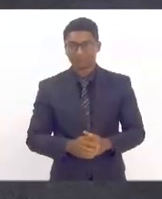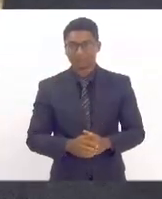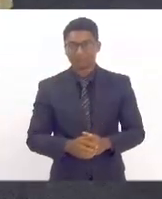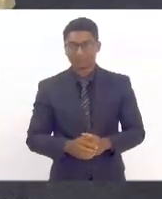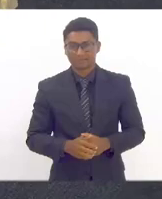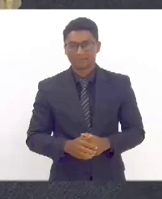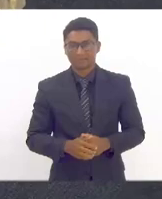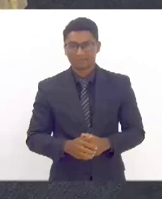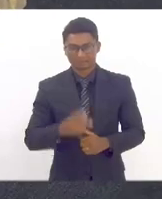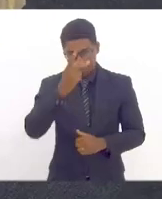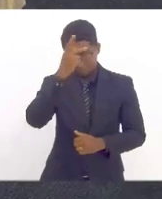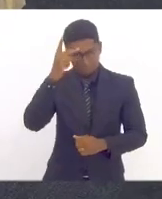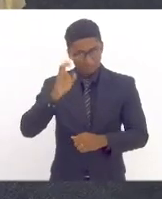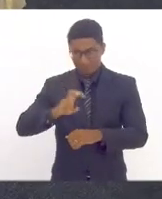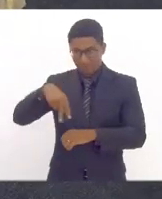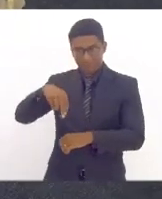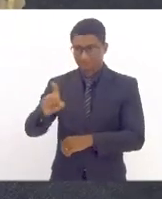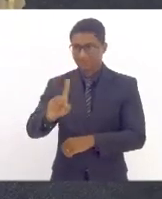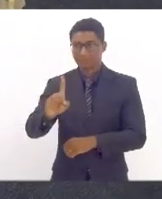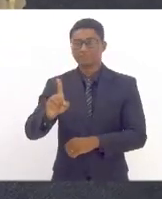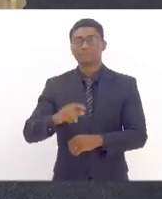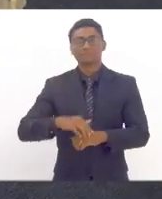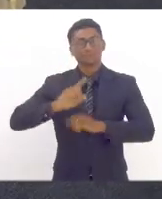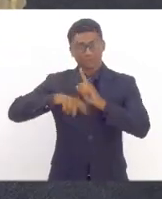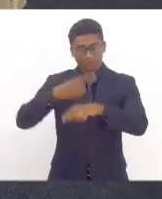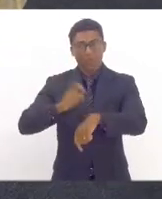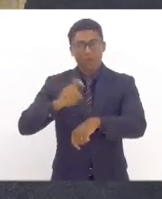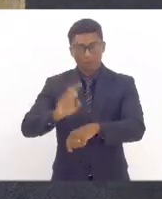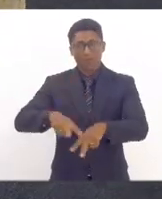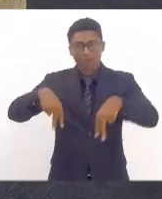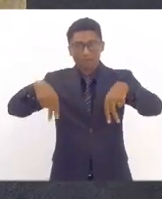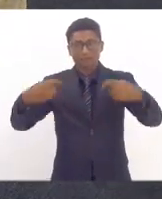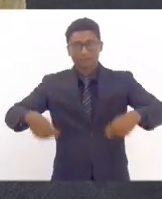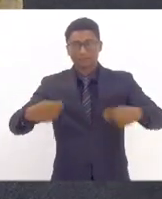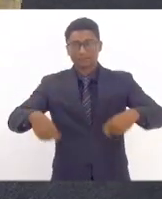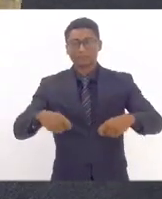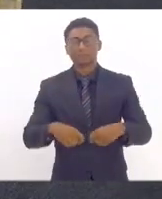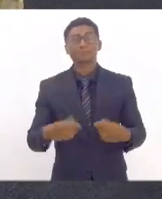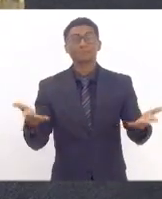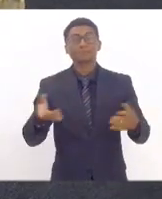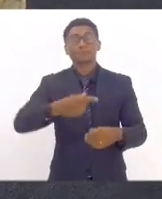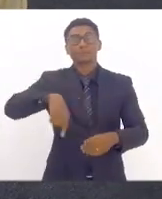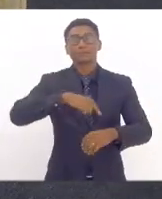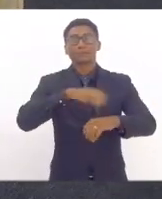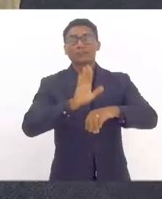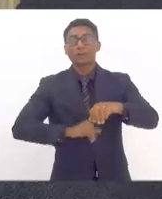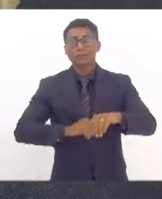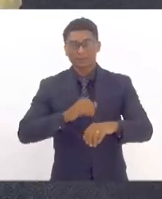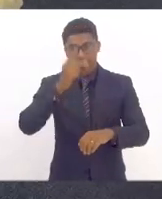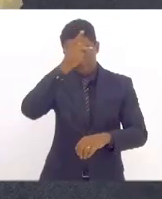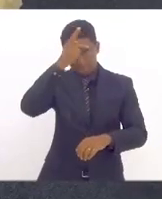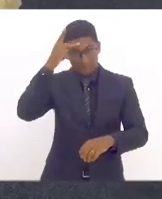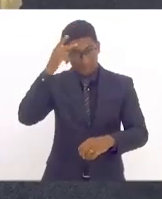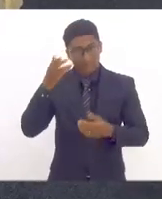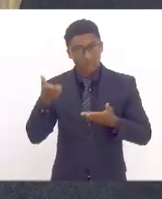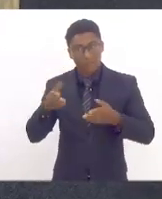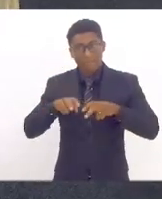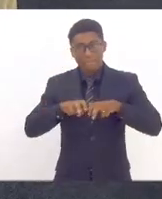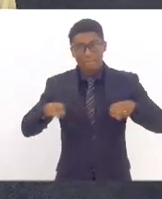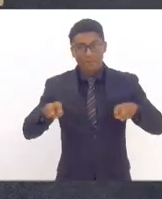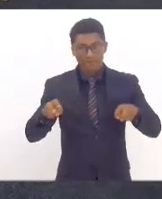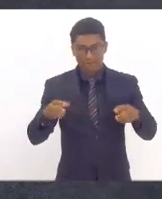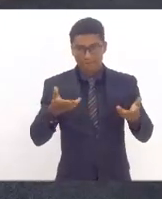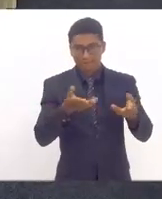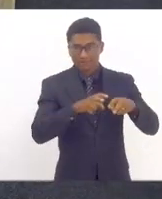tem gente que não levantou no teste mas levanta na hora hein Tá bom agora os novos integrantes para compor a mesa